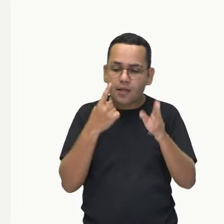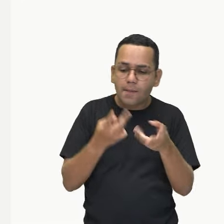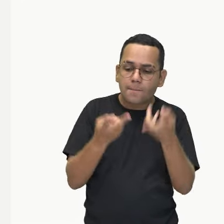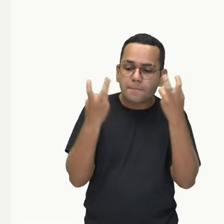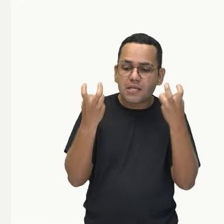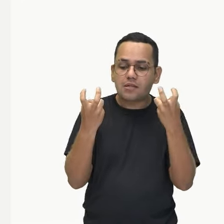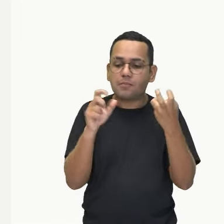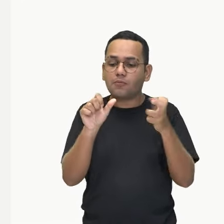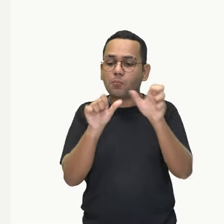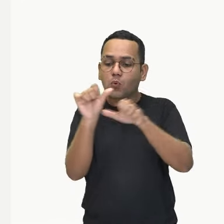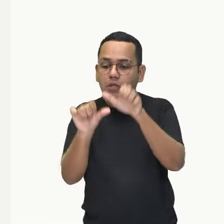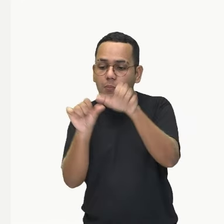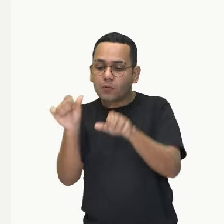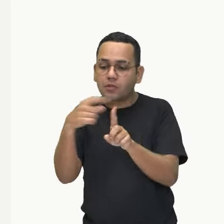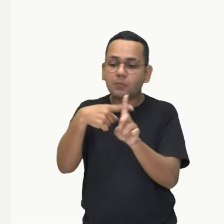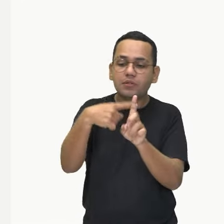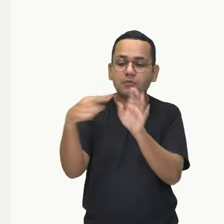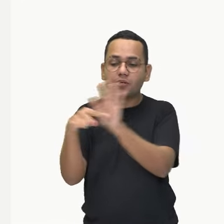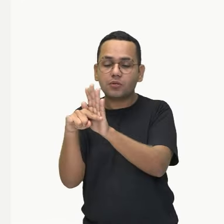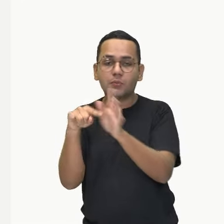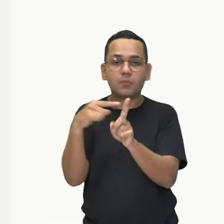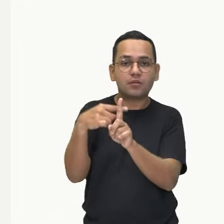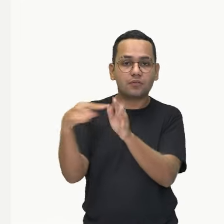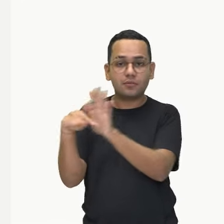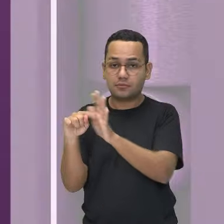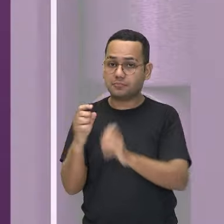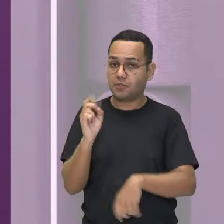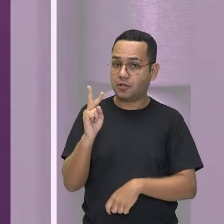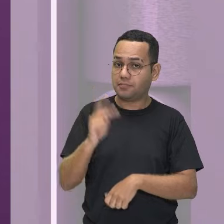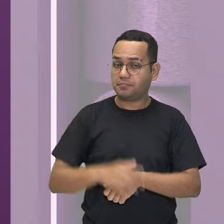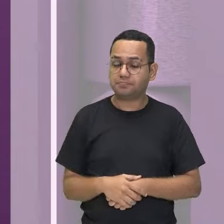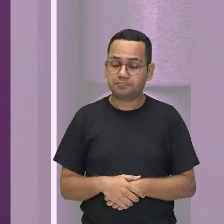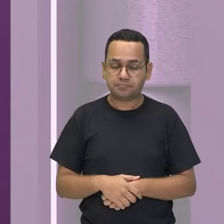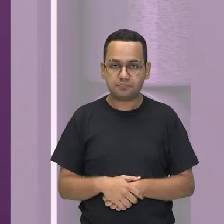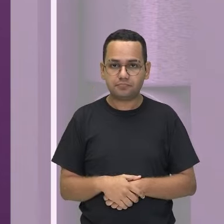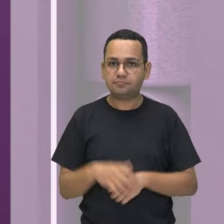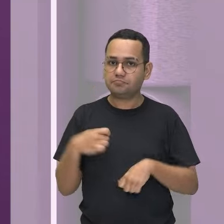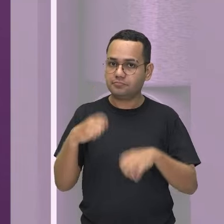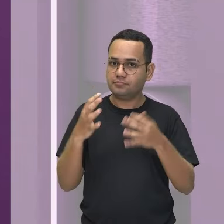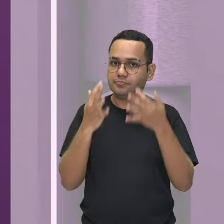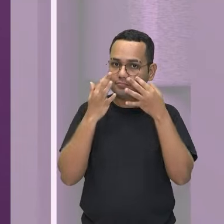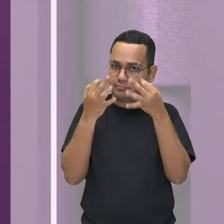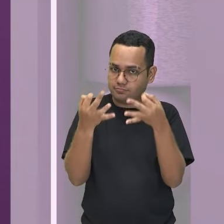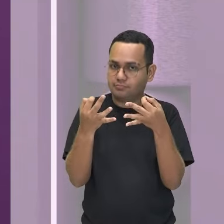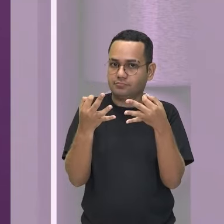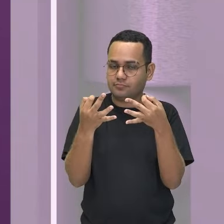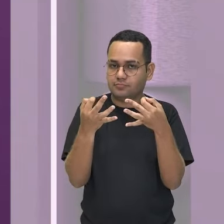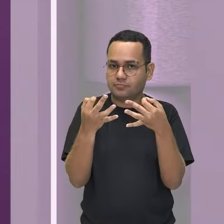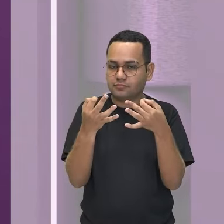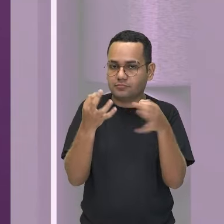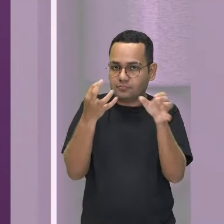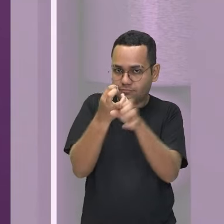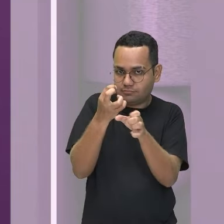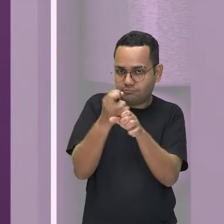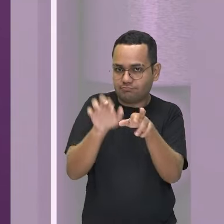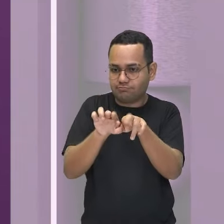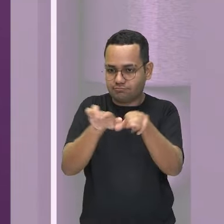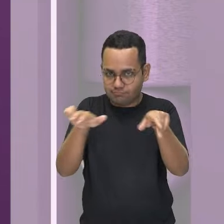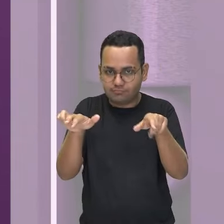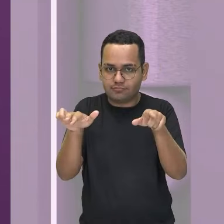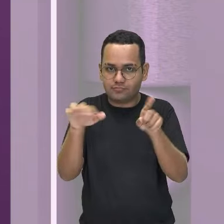correto. Tudo bem? Então, pessoal, muita atenção aí quanto ao jogo de sinal na hora de eliminar os